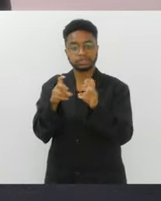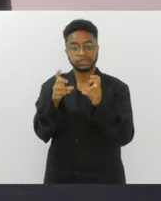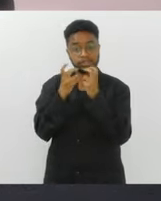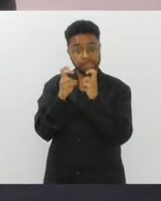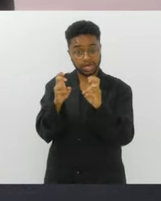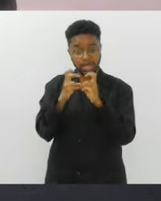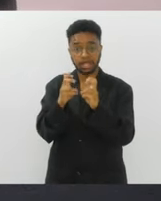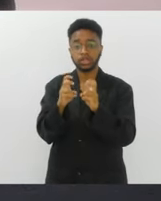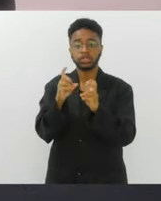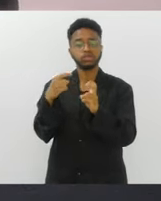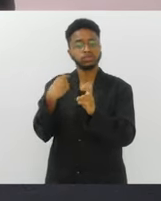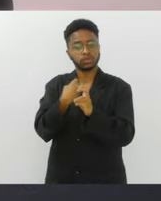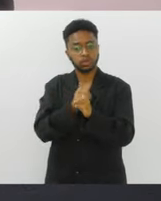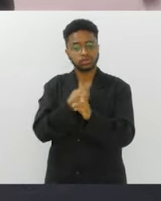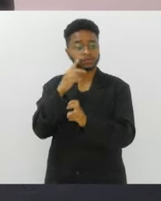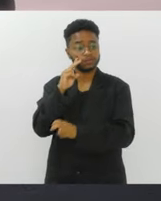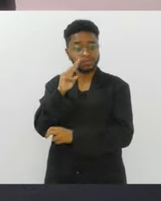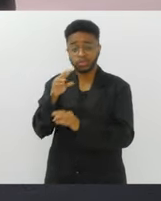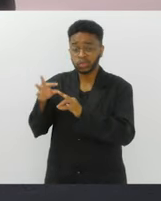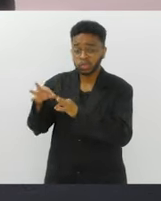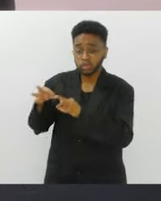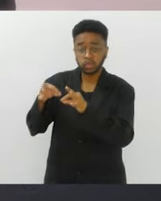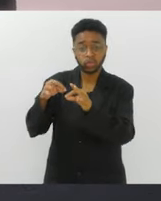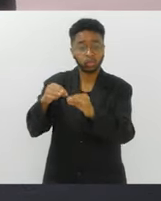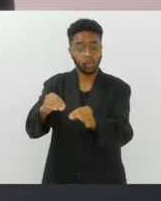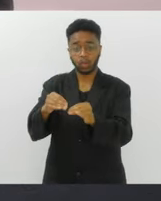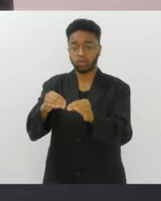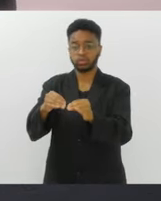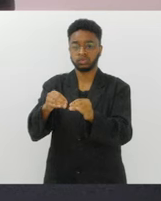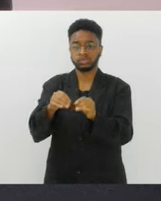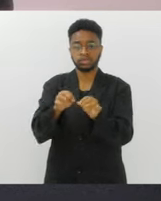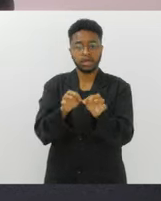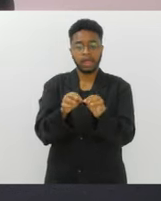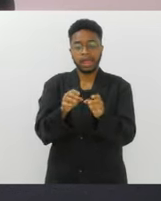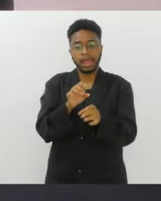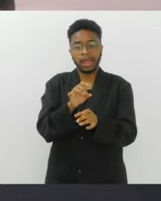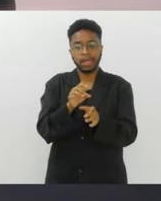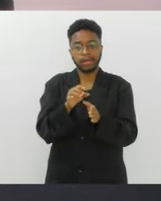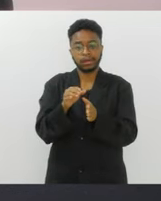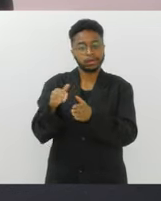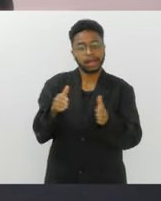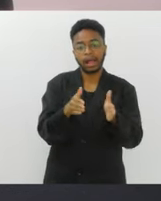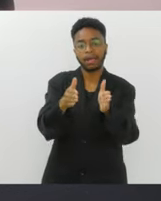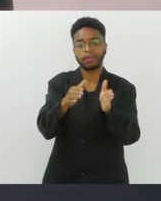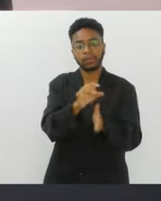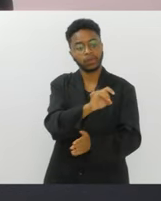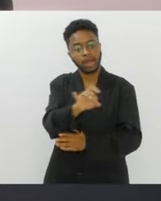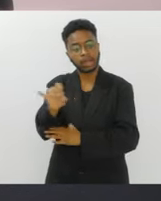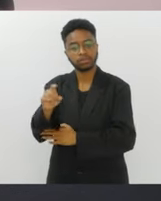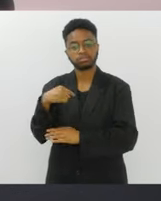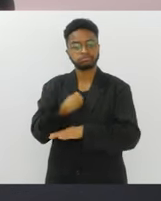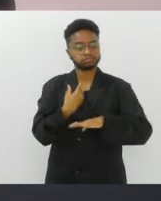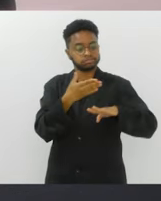acompanhamos todos os ramais, entramos em cada vagão, cada ramal,